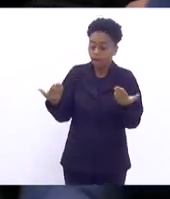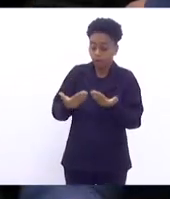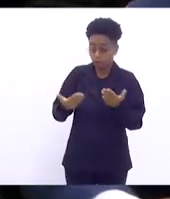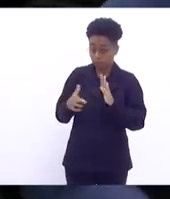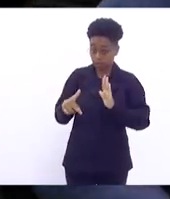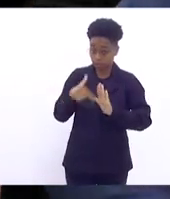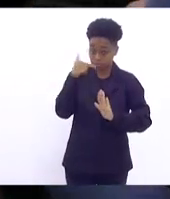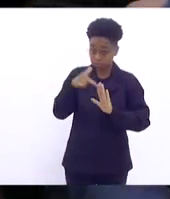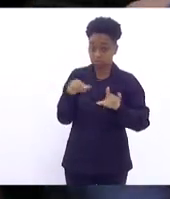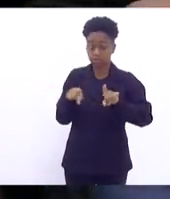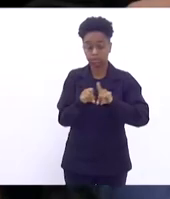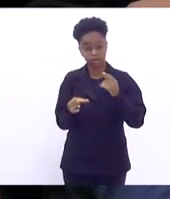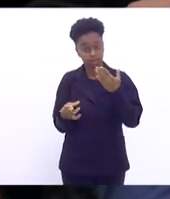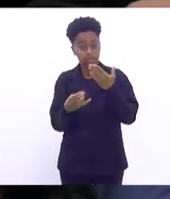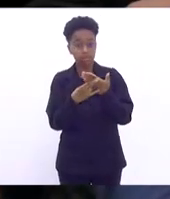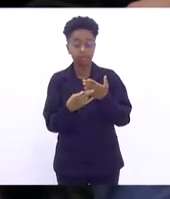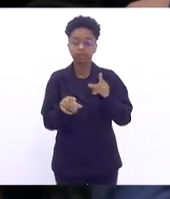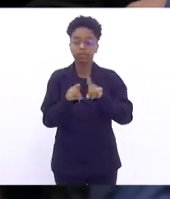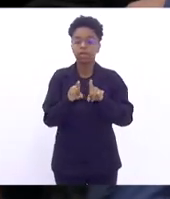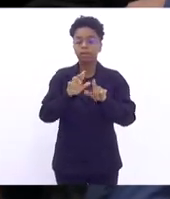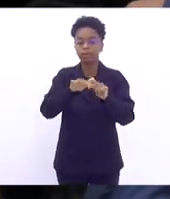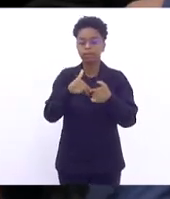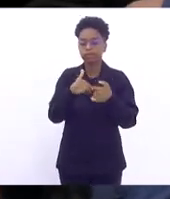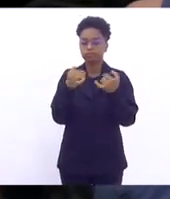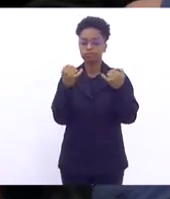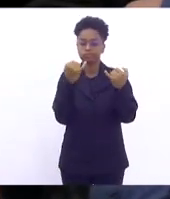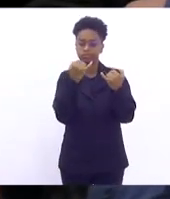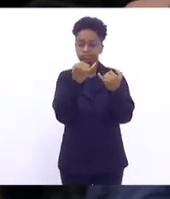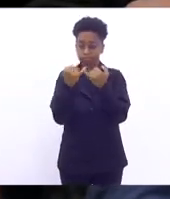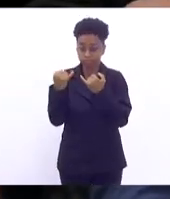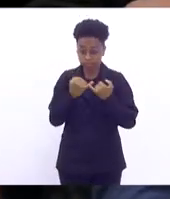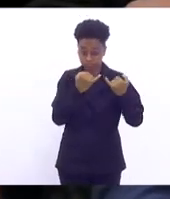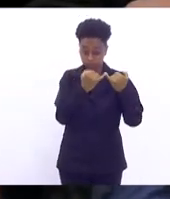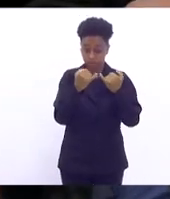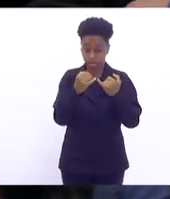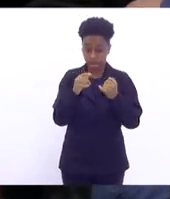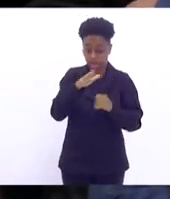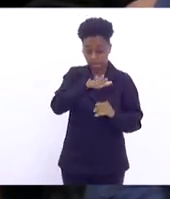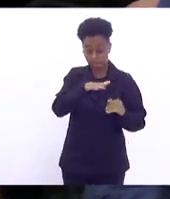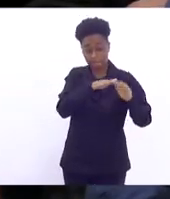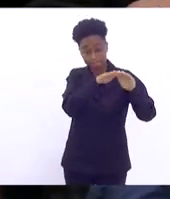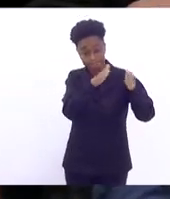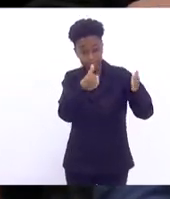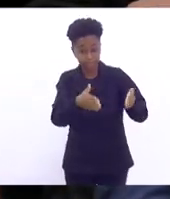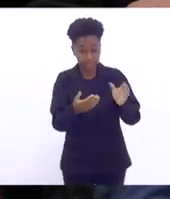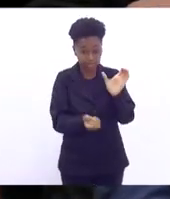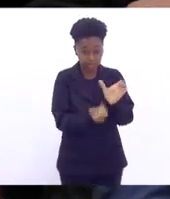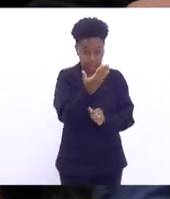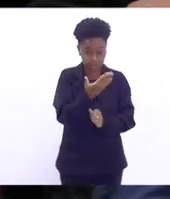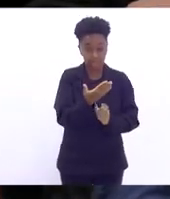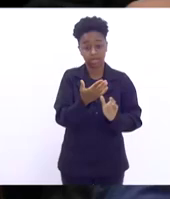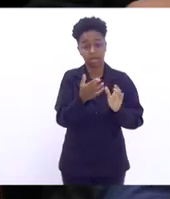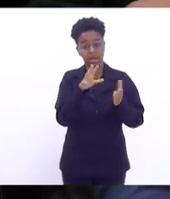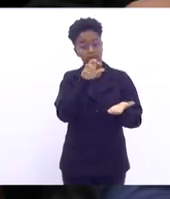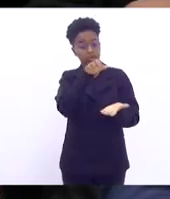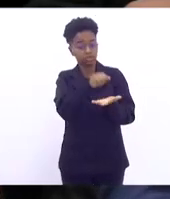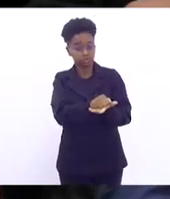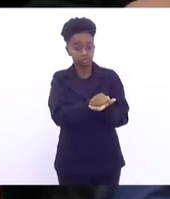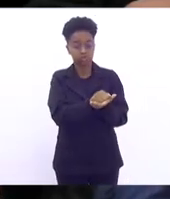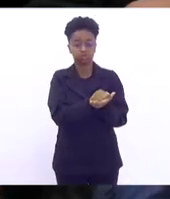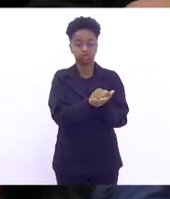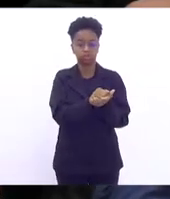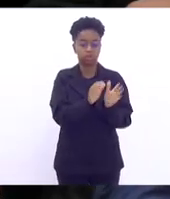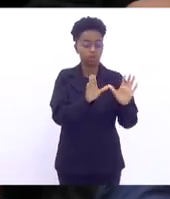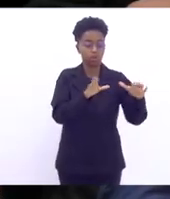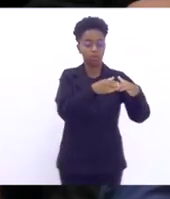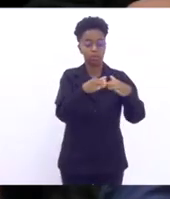o Regimento inclusive pelo princípio da simetria o Ato da mesa que cria o registro das frentes parlamentares na Câmara Federal